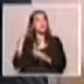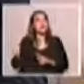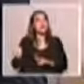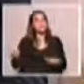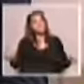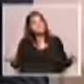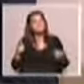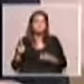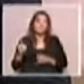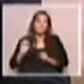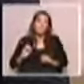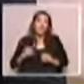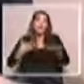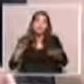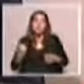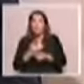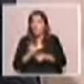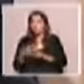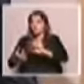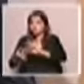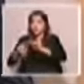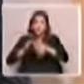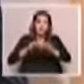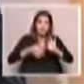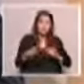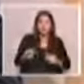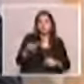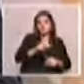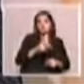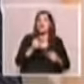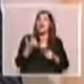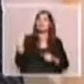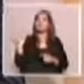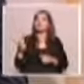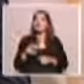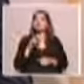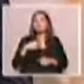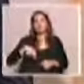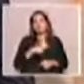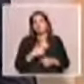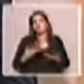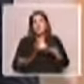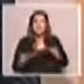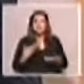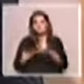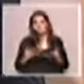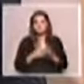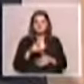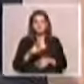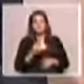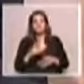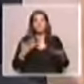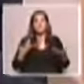a desencadear-se um conjunto de ações. Por exemplo, algo que surgiu recentemente, nós não somos muito apologistas dessa estratégia, que é